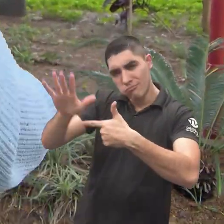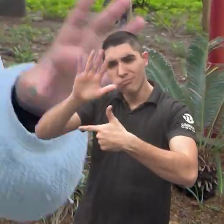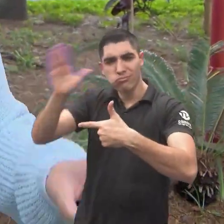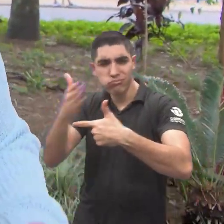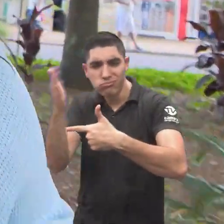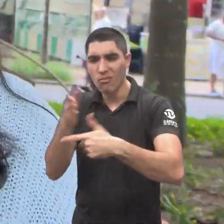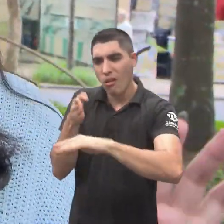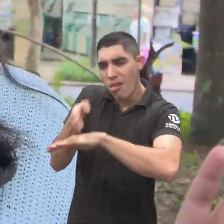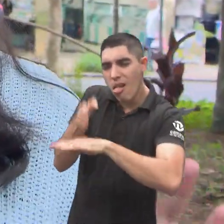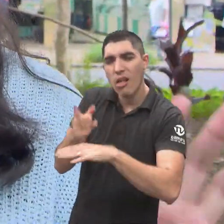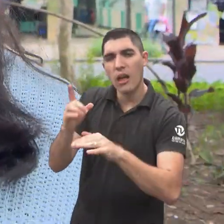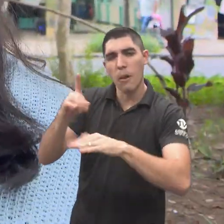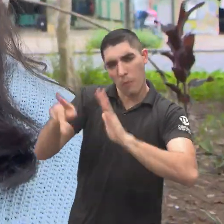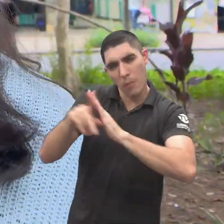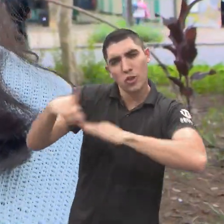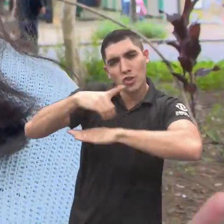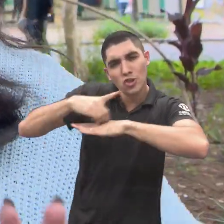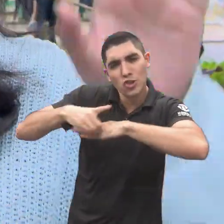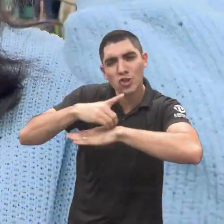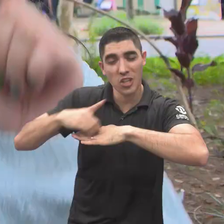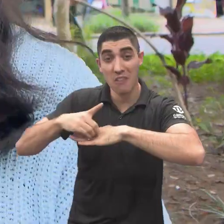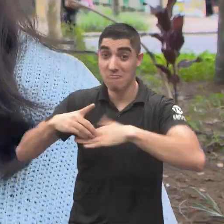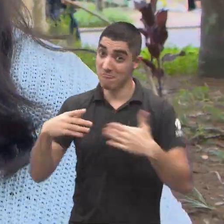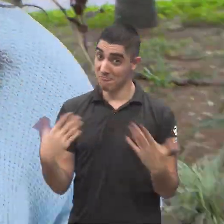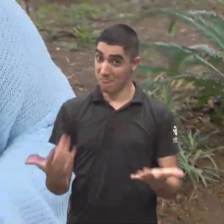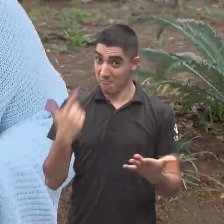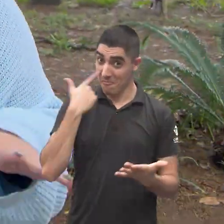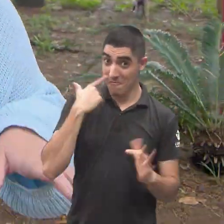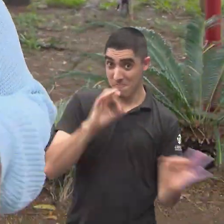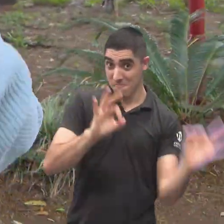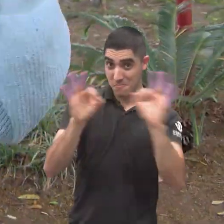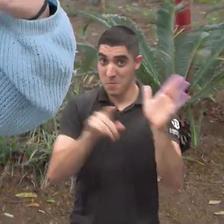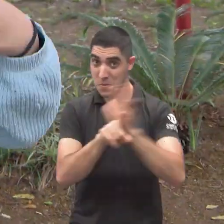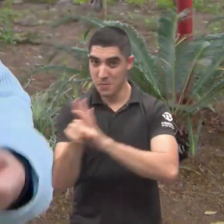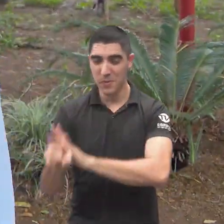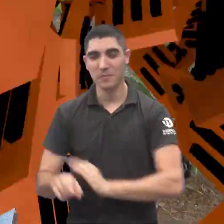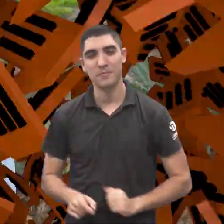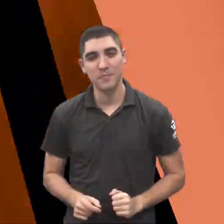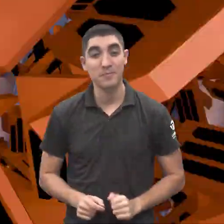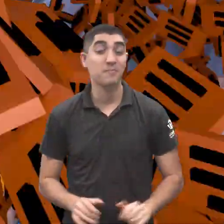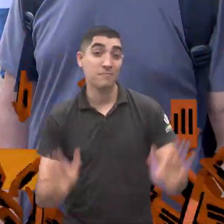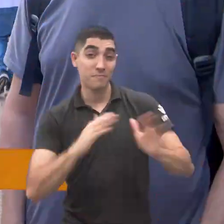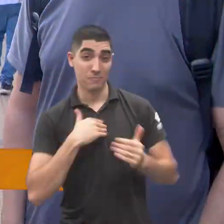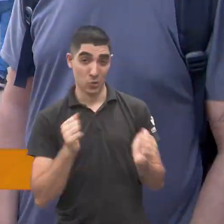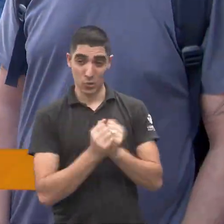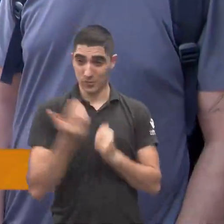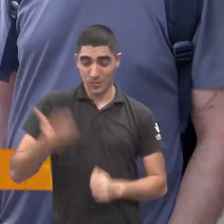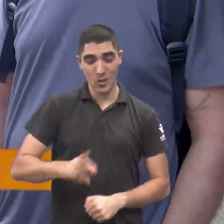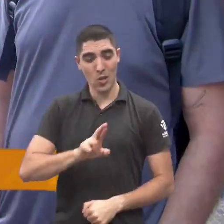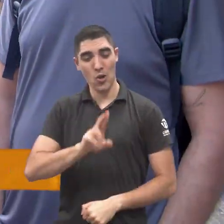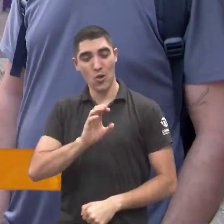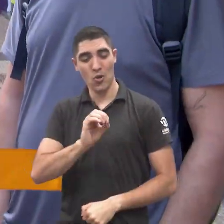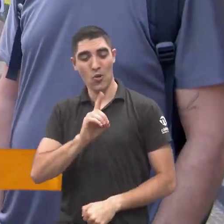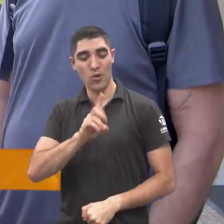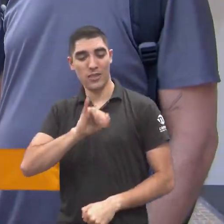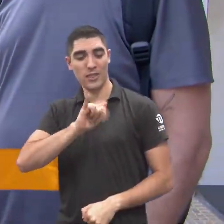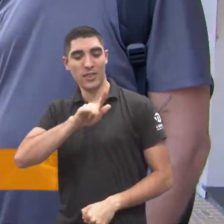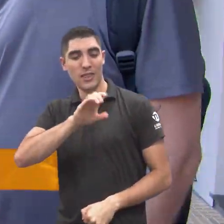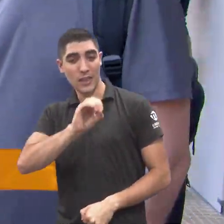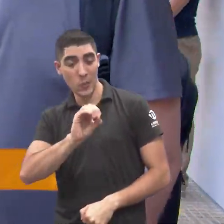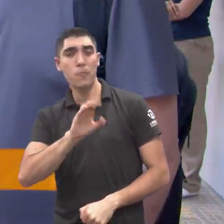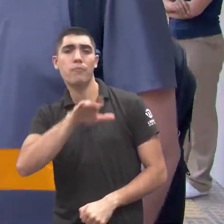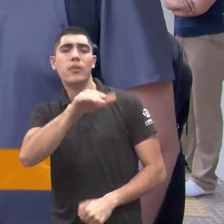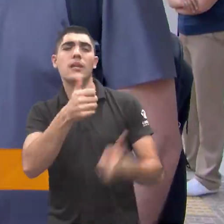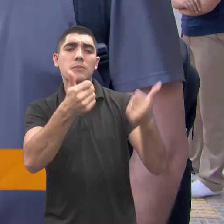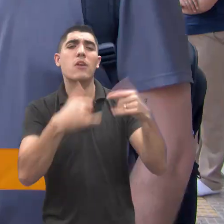streaming, tá sempre ligadinho em tudo que tá acontecendo. Então bora saber da galera aqui de São José. Galera, tô aqui com o Rodrigo. E, Rodrigo, eu quero saber de